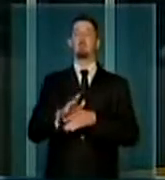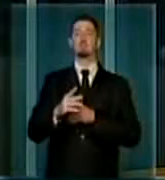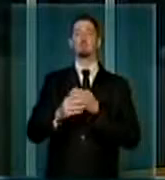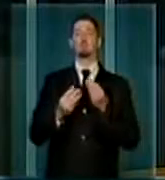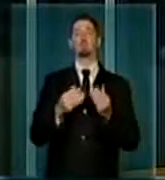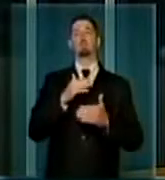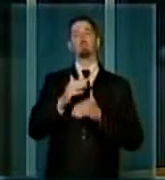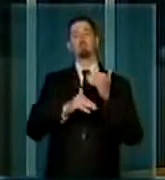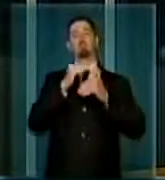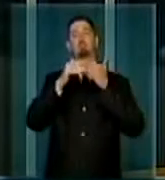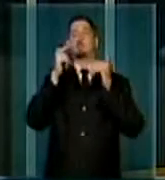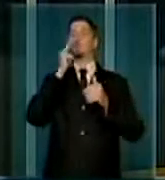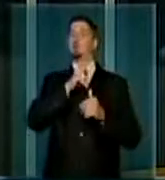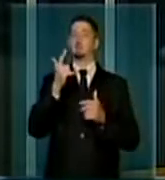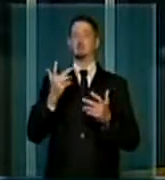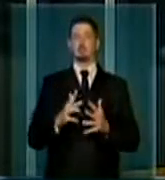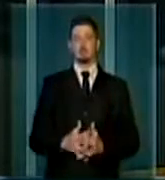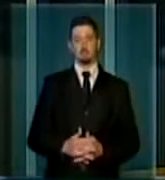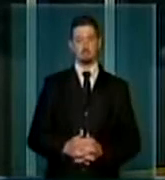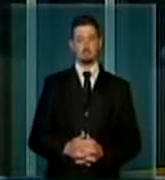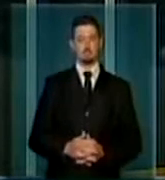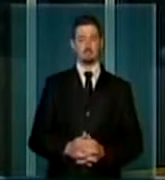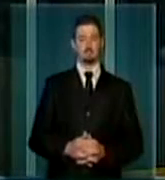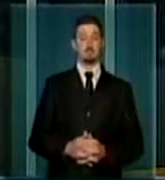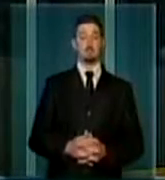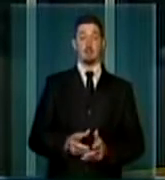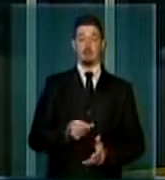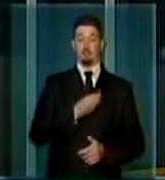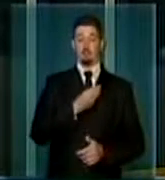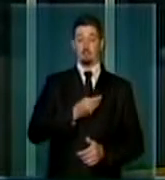que chegássemos ao patamar atual.